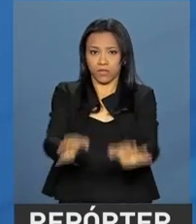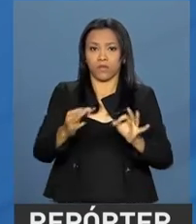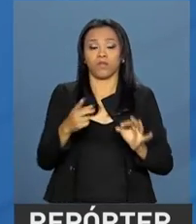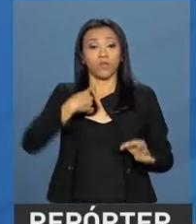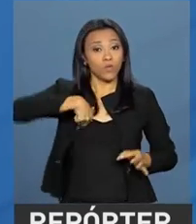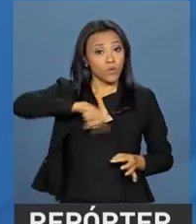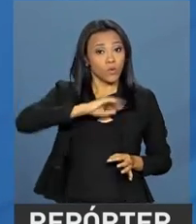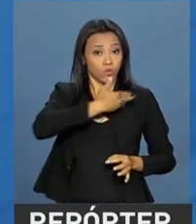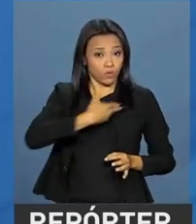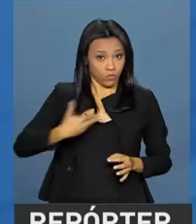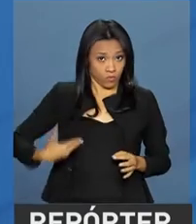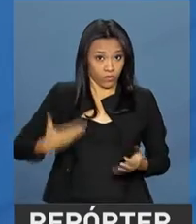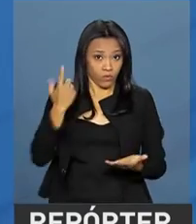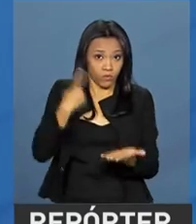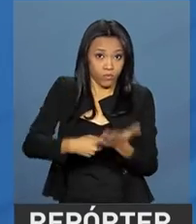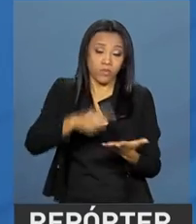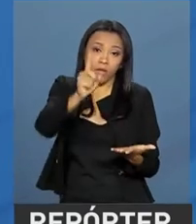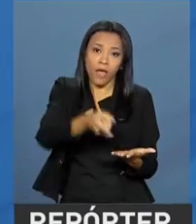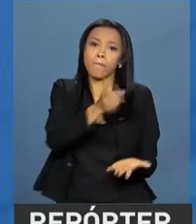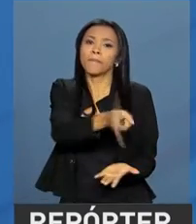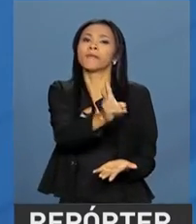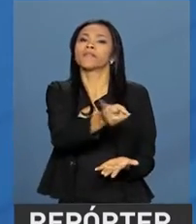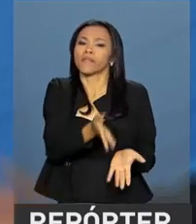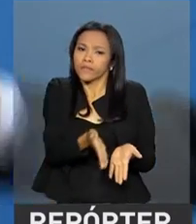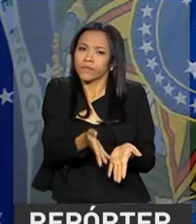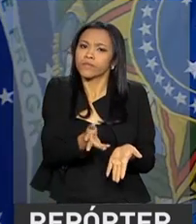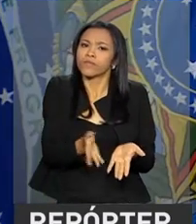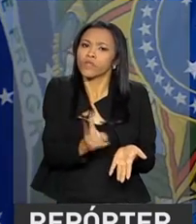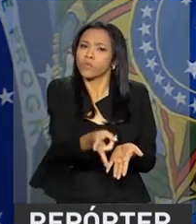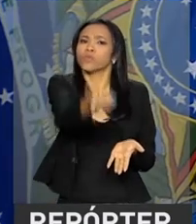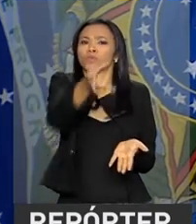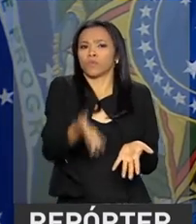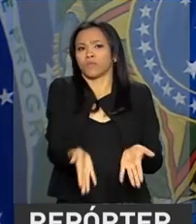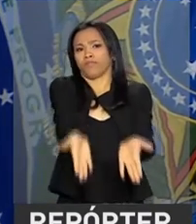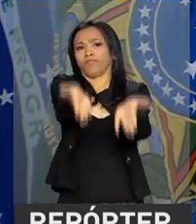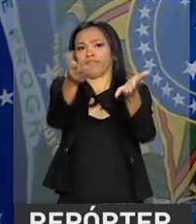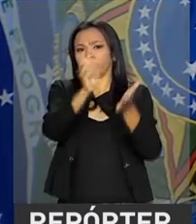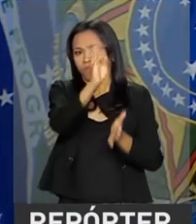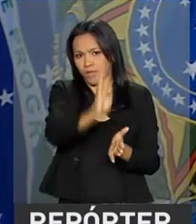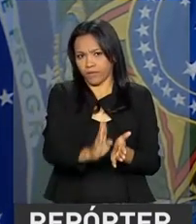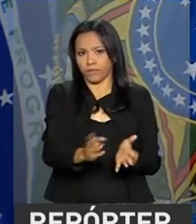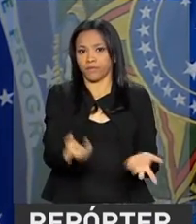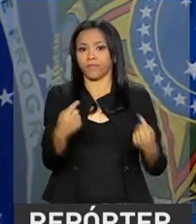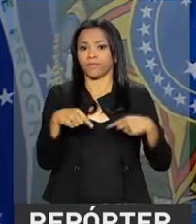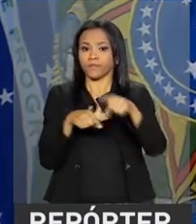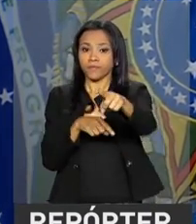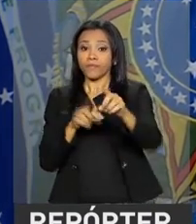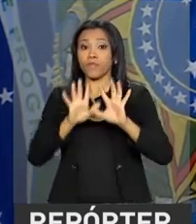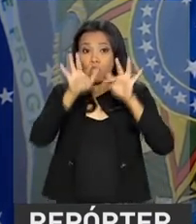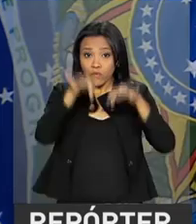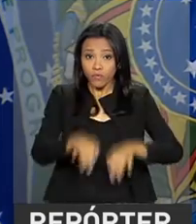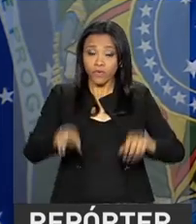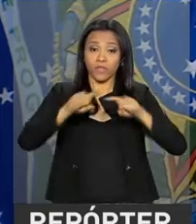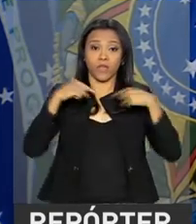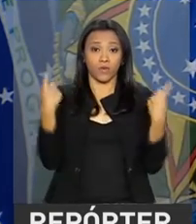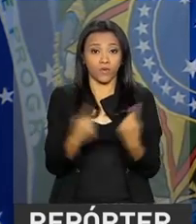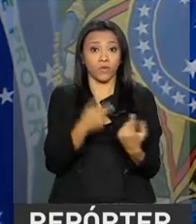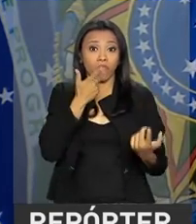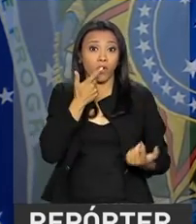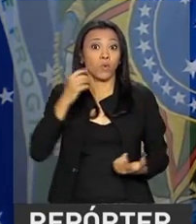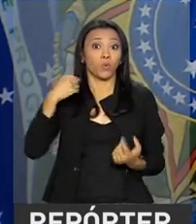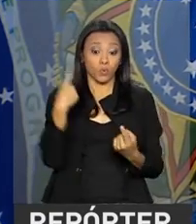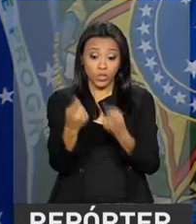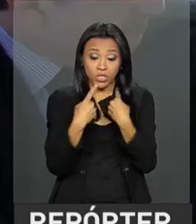nosso compromisso é mantê-lo nessa direção. Ao encerrar a reunião, o presidente Michel Temer afirmou que o diálogo